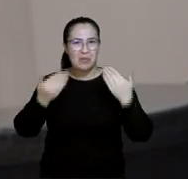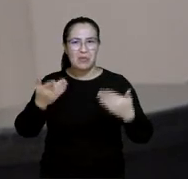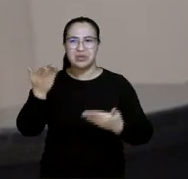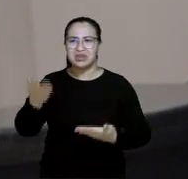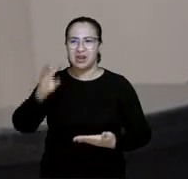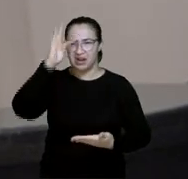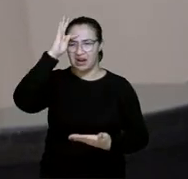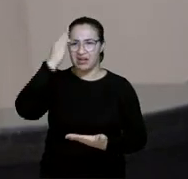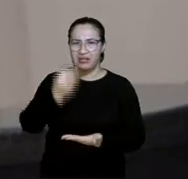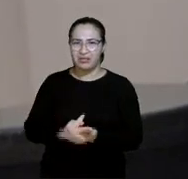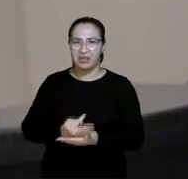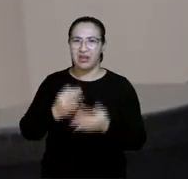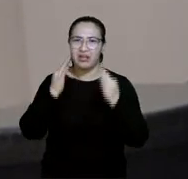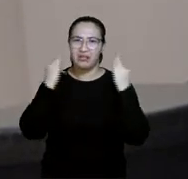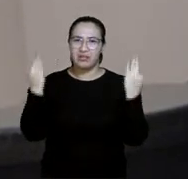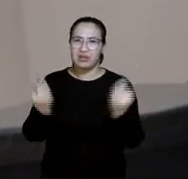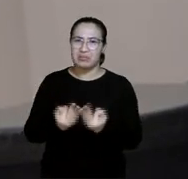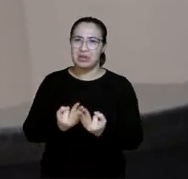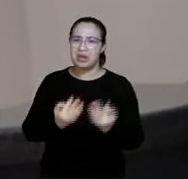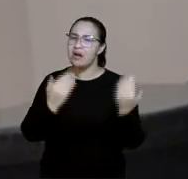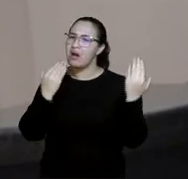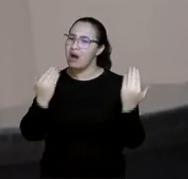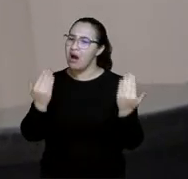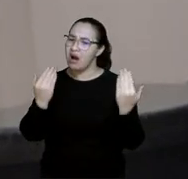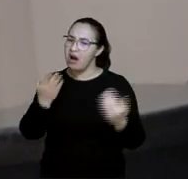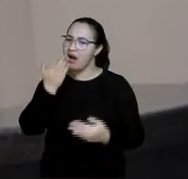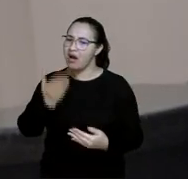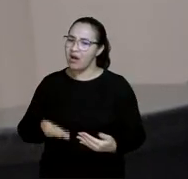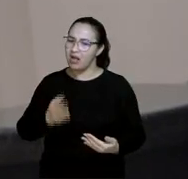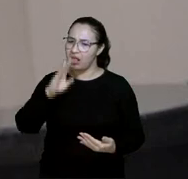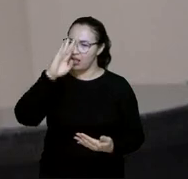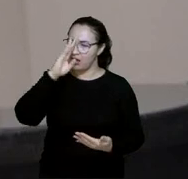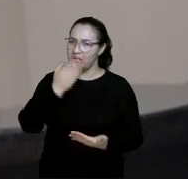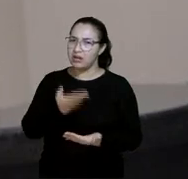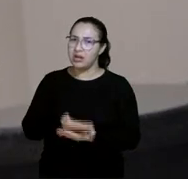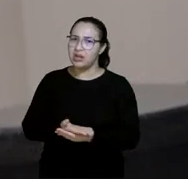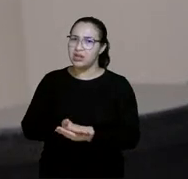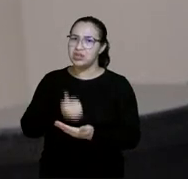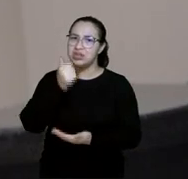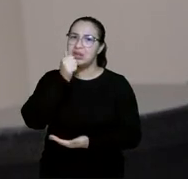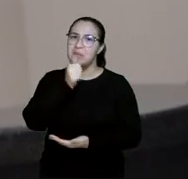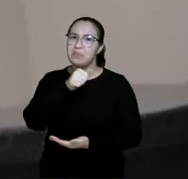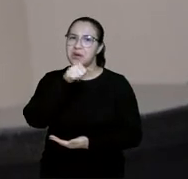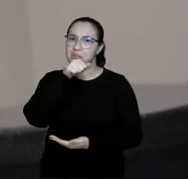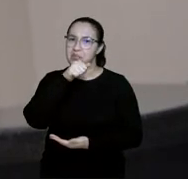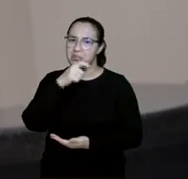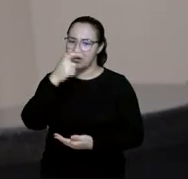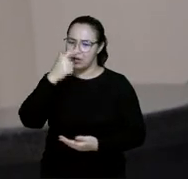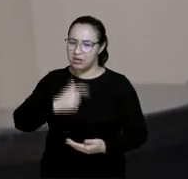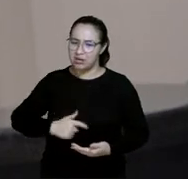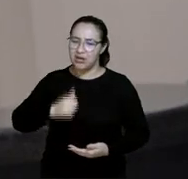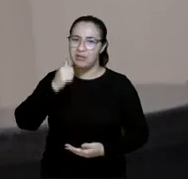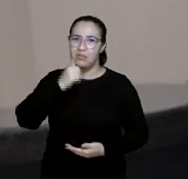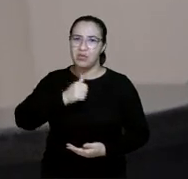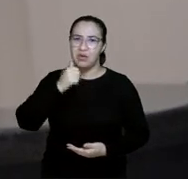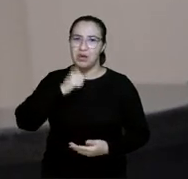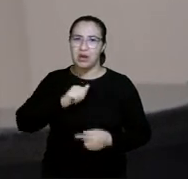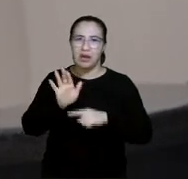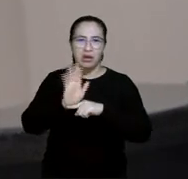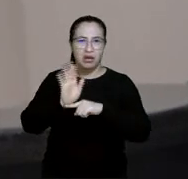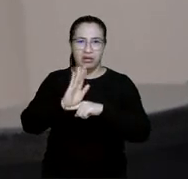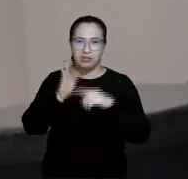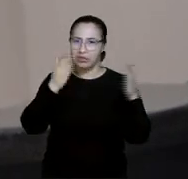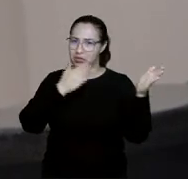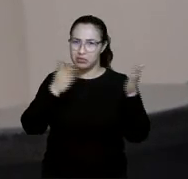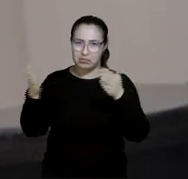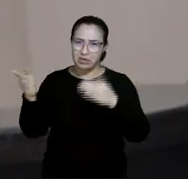família, duvidando das suas crenças enquanto mãe, enquanto mulher. Um vídeo que, naturalmente, eu